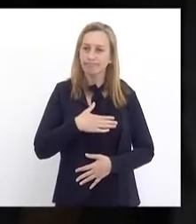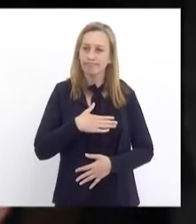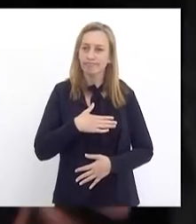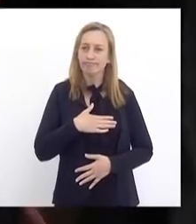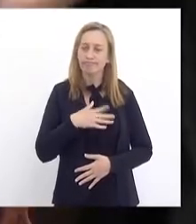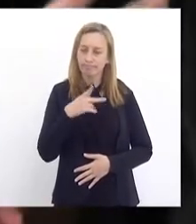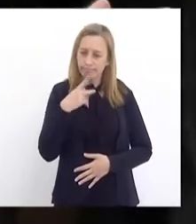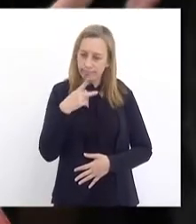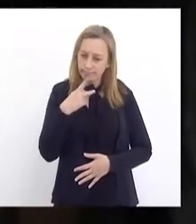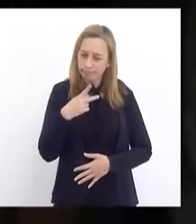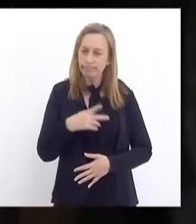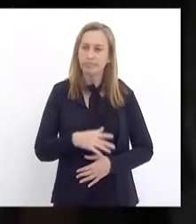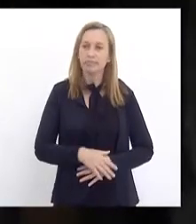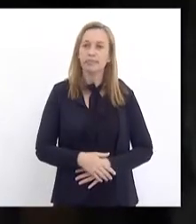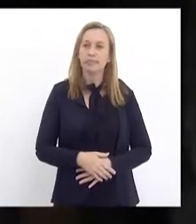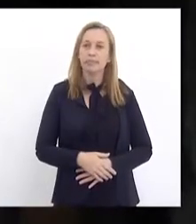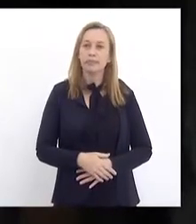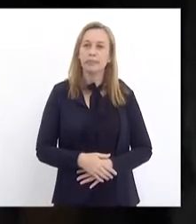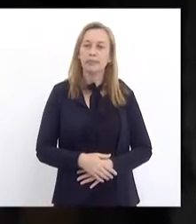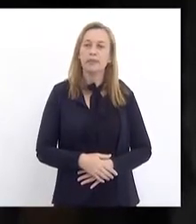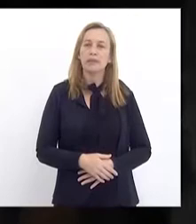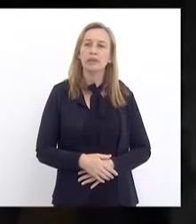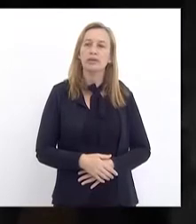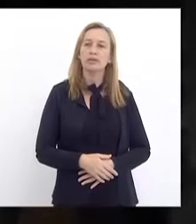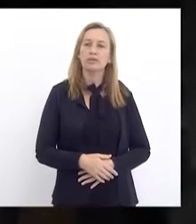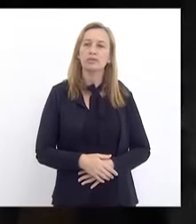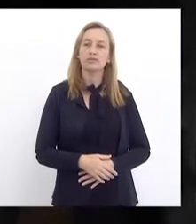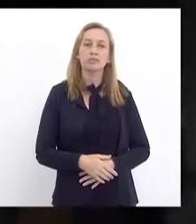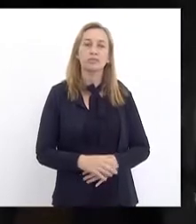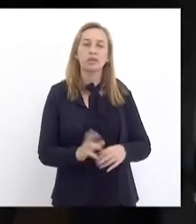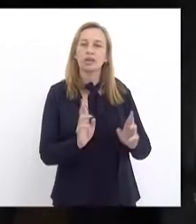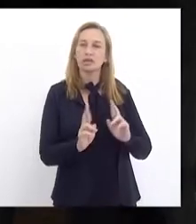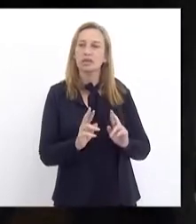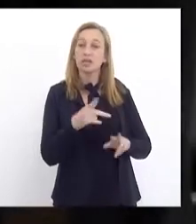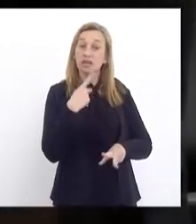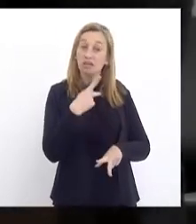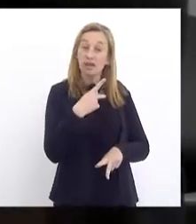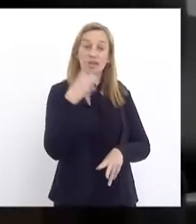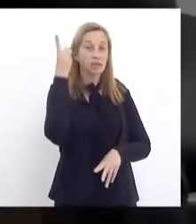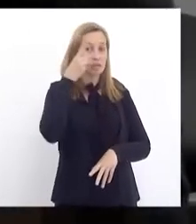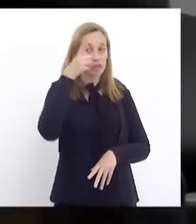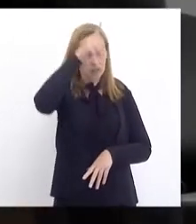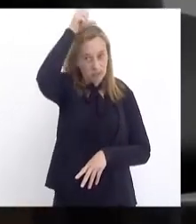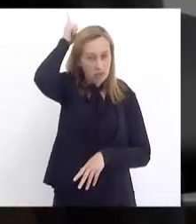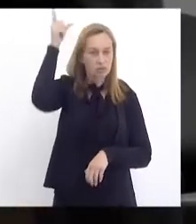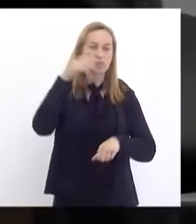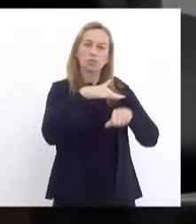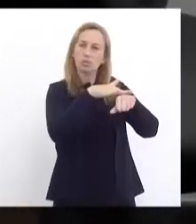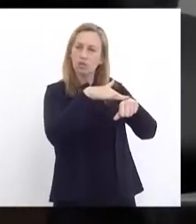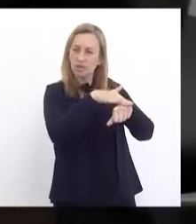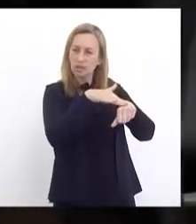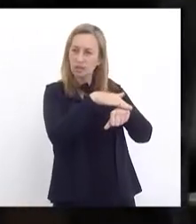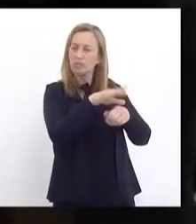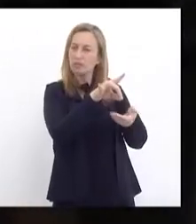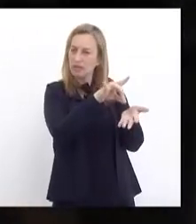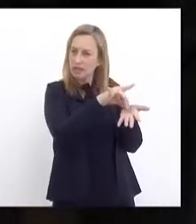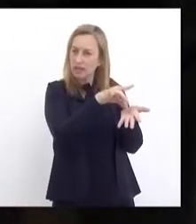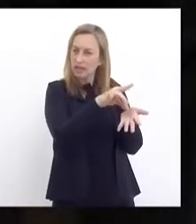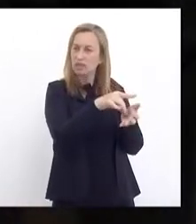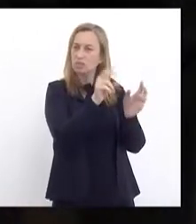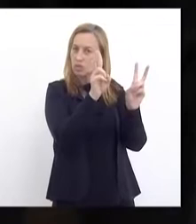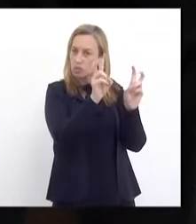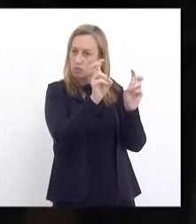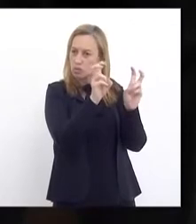ponderar, inclusive, sobre as palavras do deputado Luiz Paulo. De fato, nós conversamos sobre